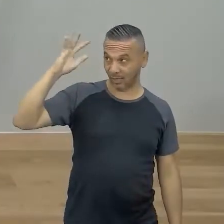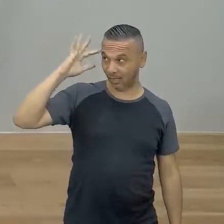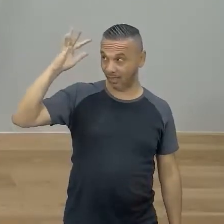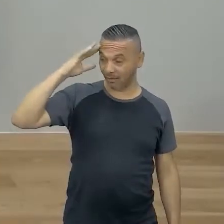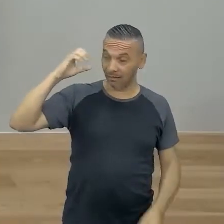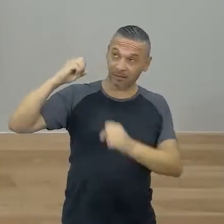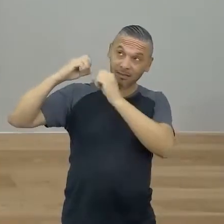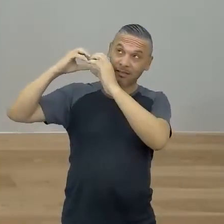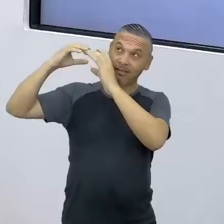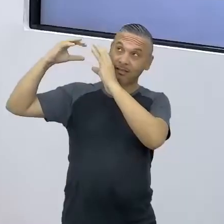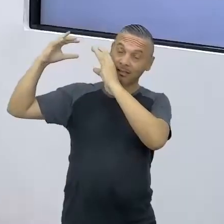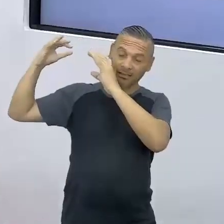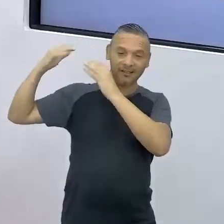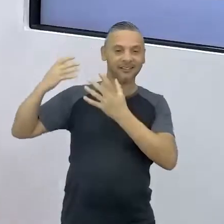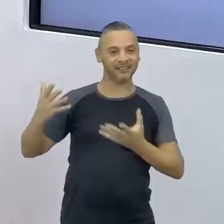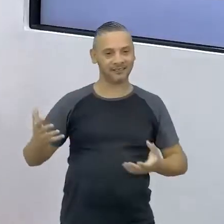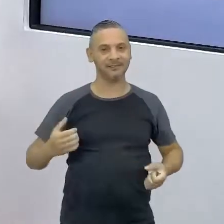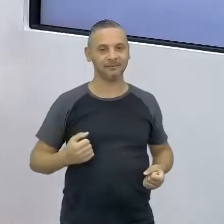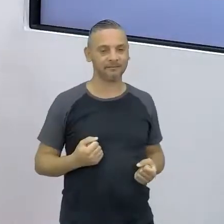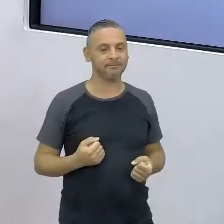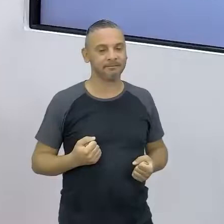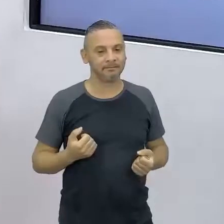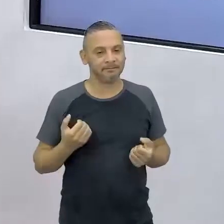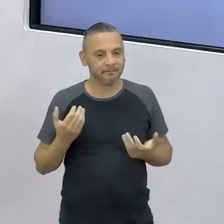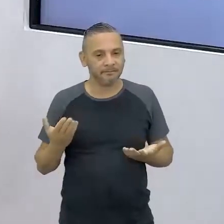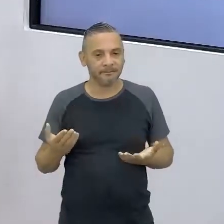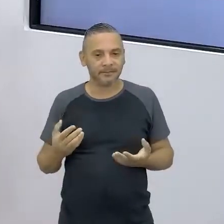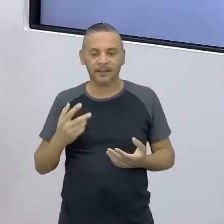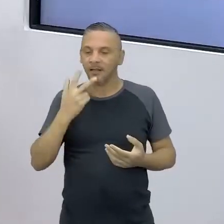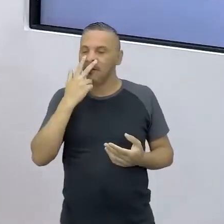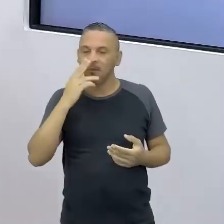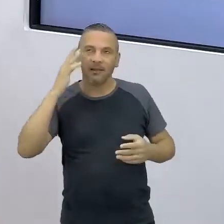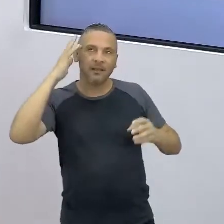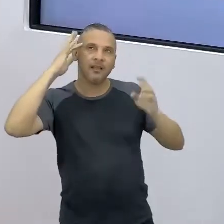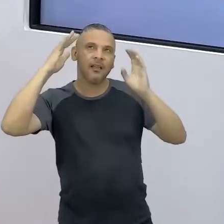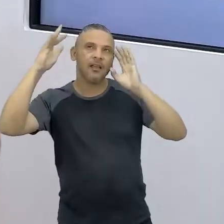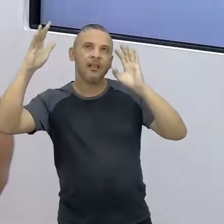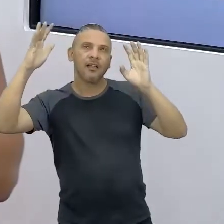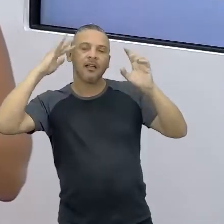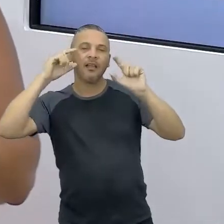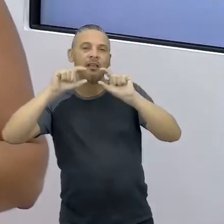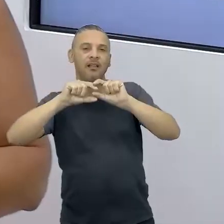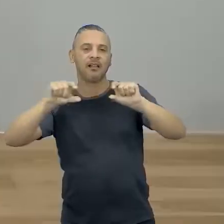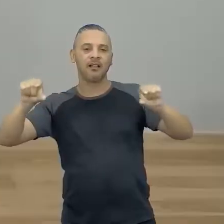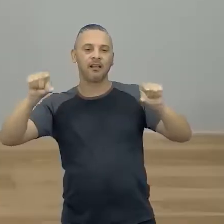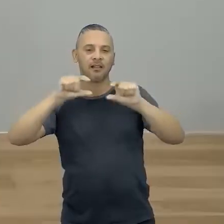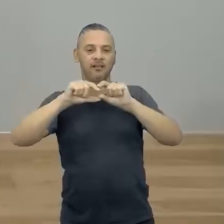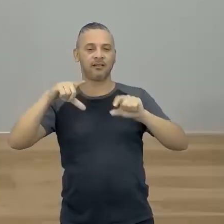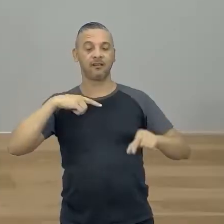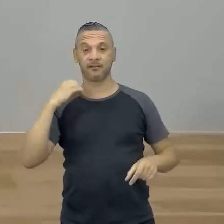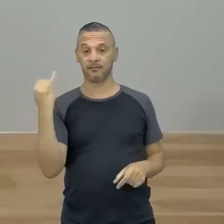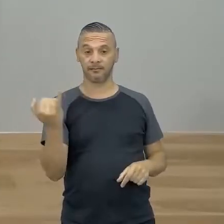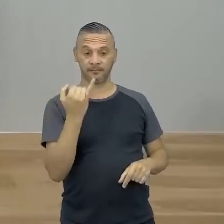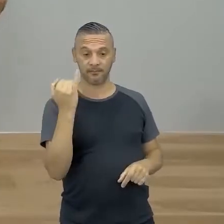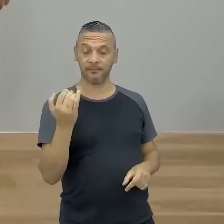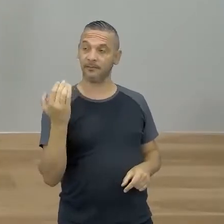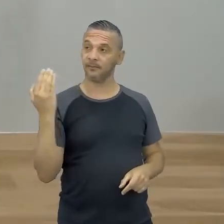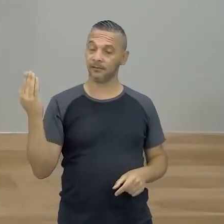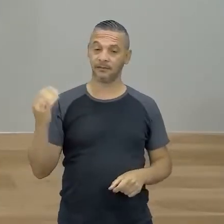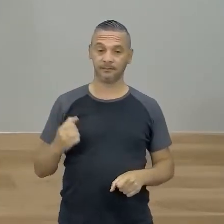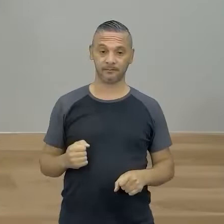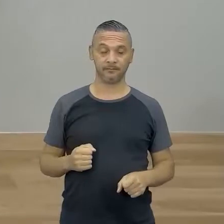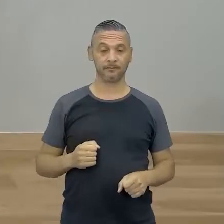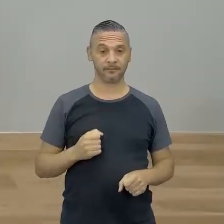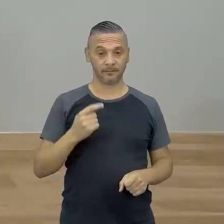gente viajou aqui. Mas essa é a ideia. Vamos viajar nas legendas aqui. Essa é a nossa legenda para o Van Gogh. Pizzaria.